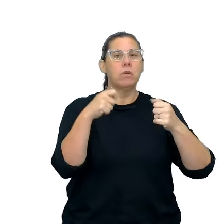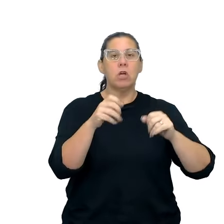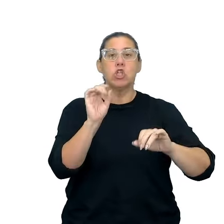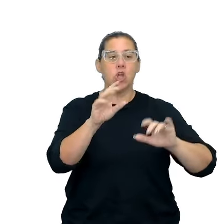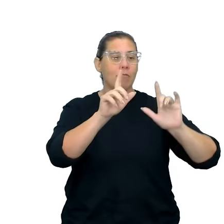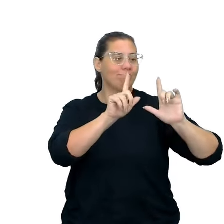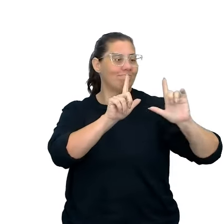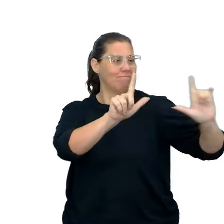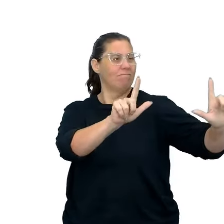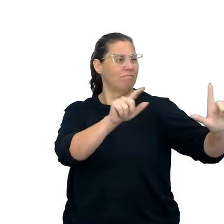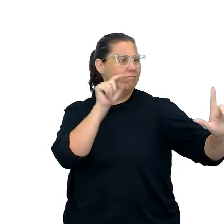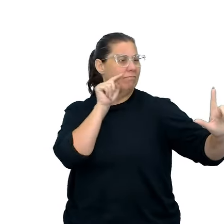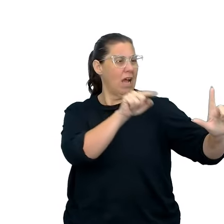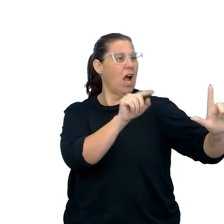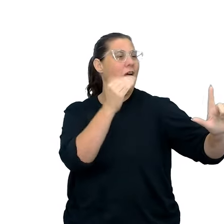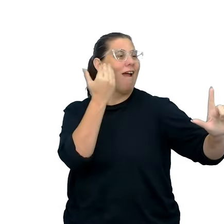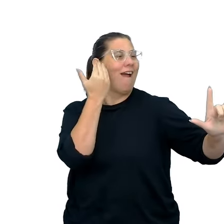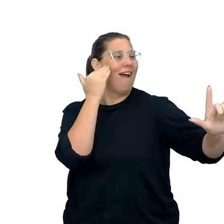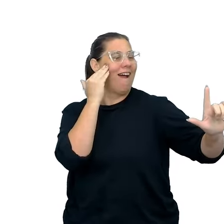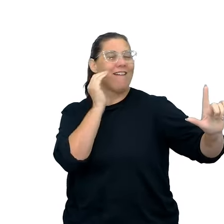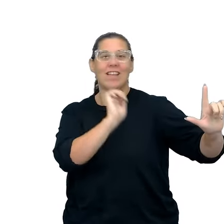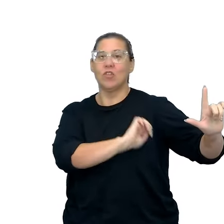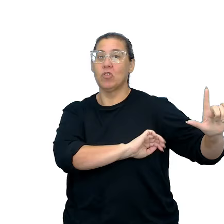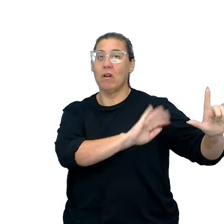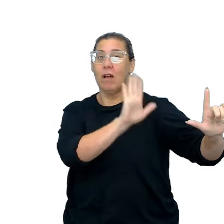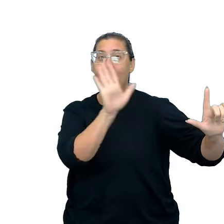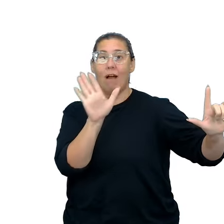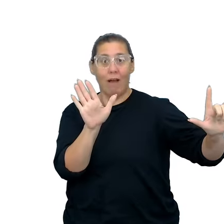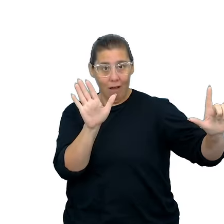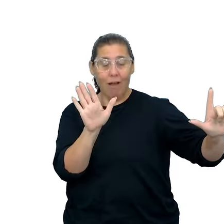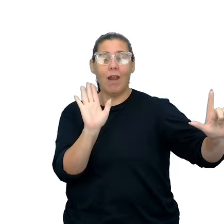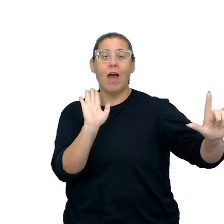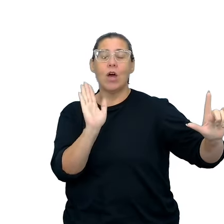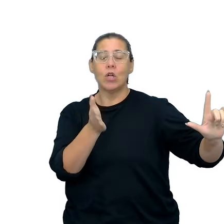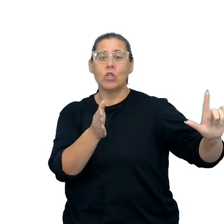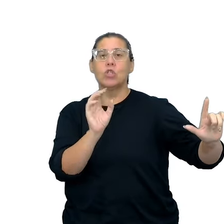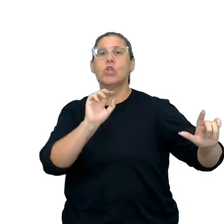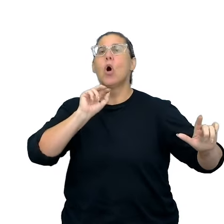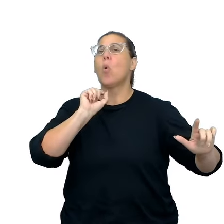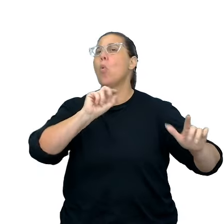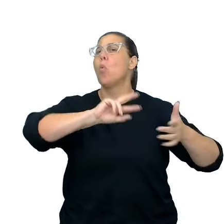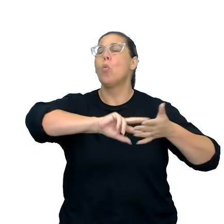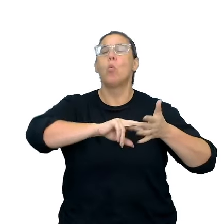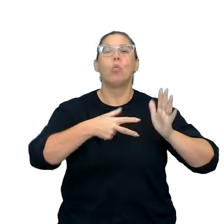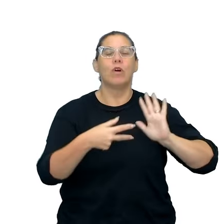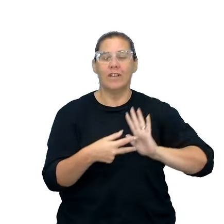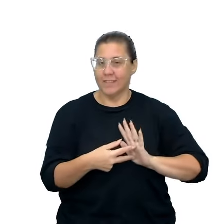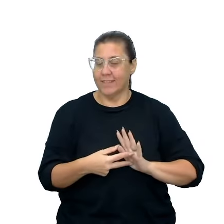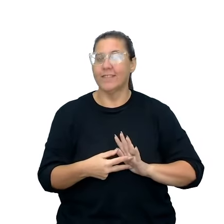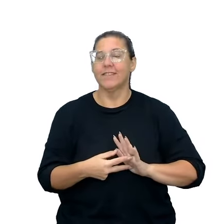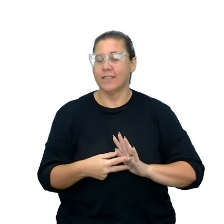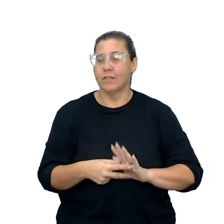tem todo um sentido de intencionalidade, de situacionalidade. Então, é muito importante